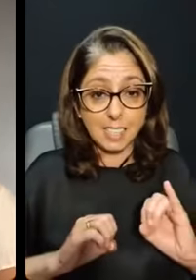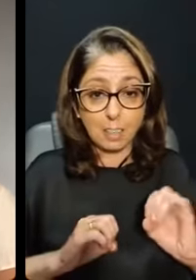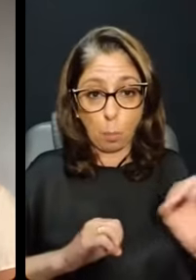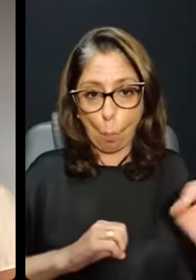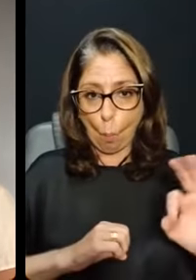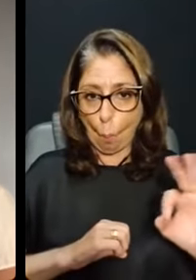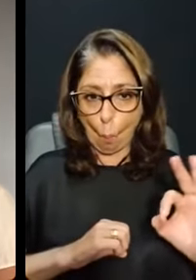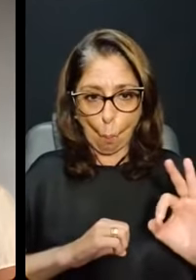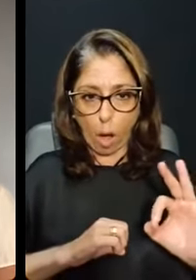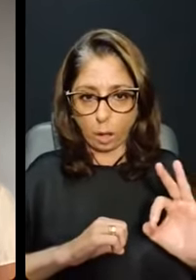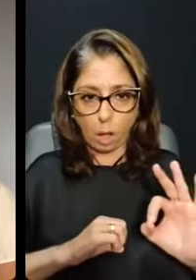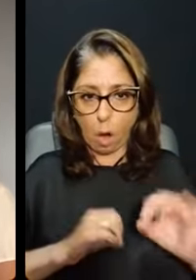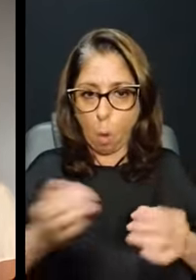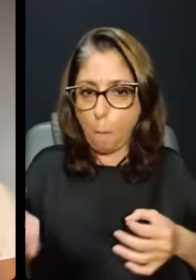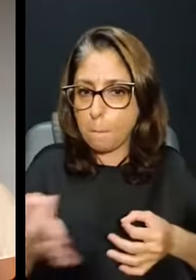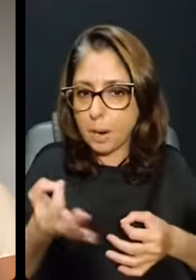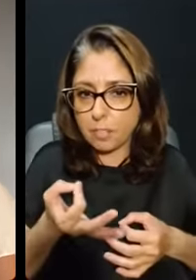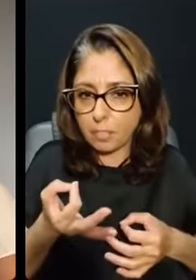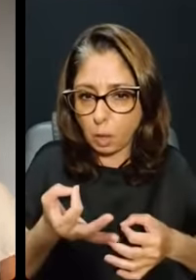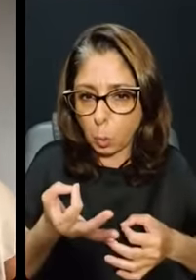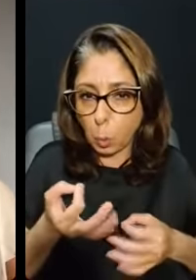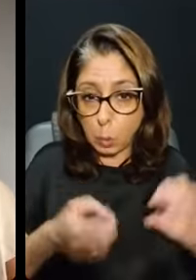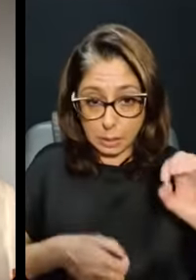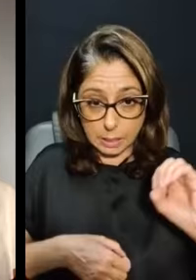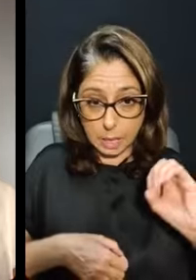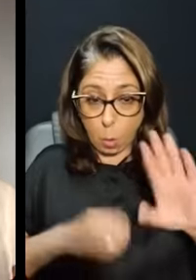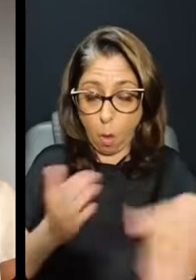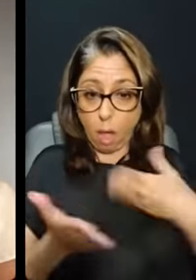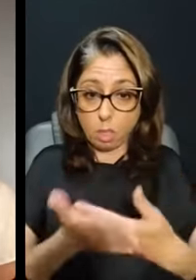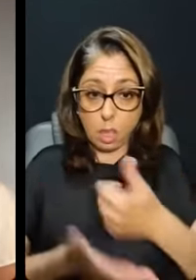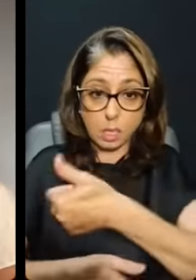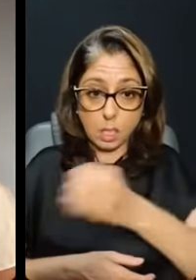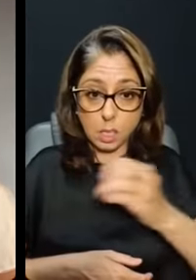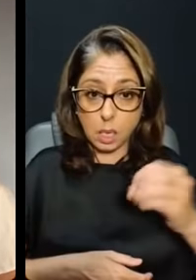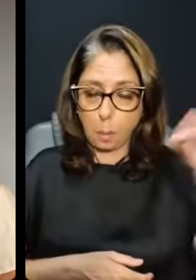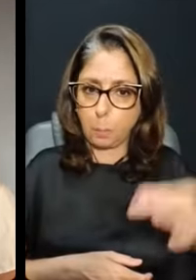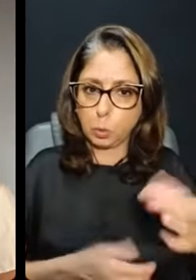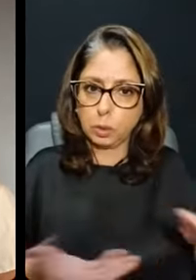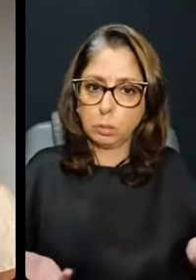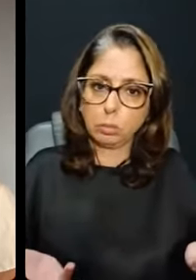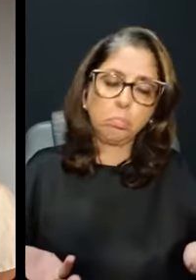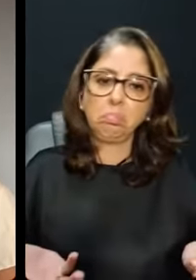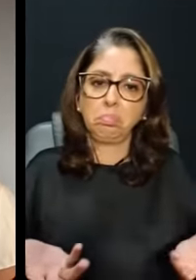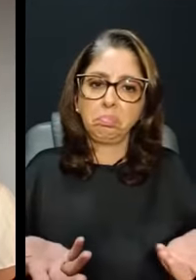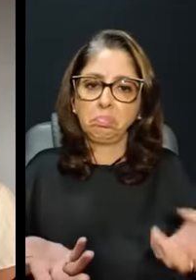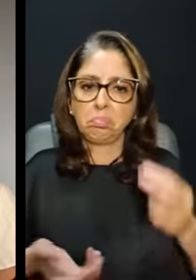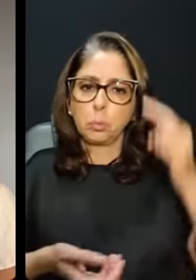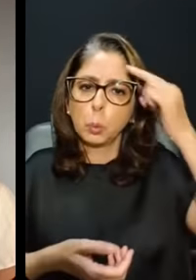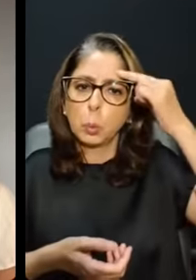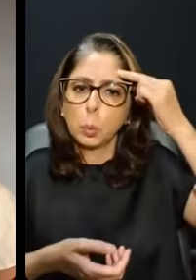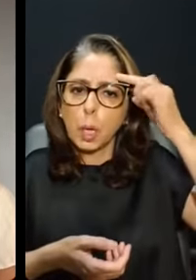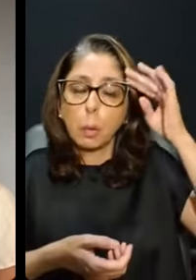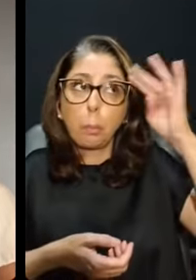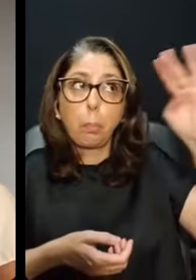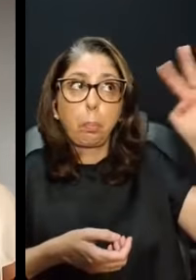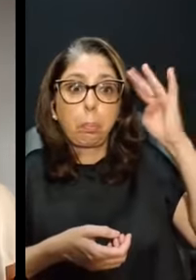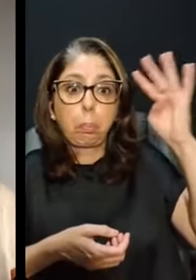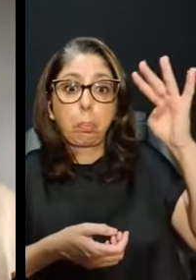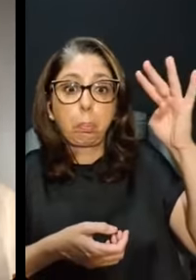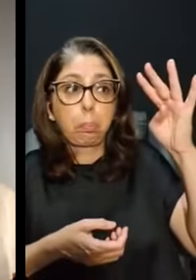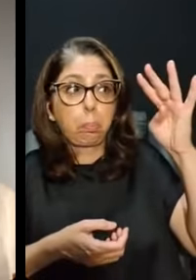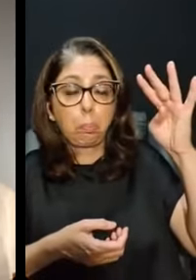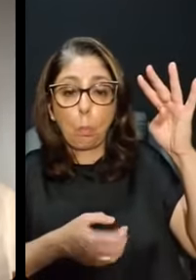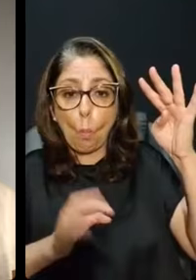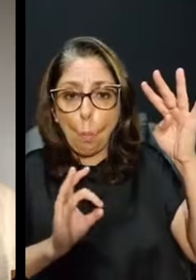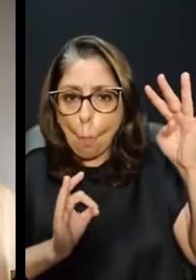ficar com zero, né? Você ficar no zero, idealizando o 100 e não ter nada, eu acho muito ruim. Mas isso também não tira